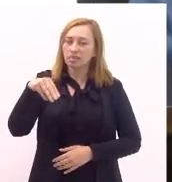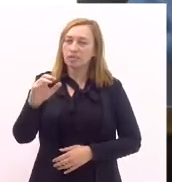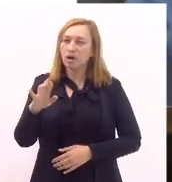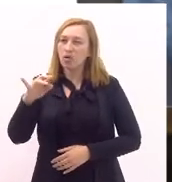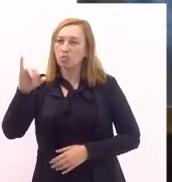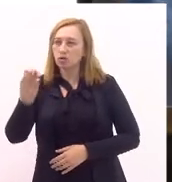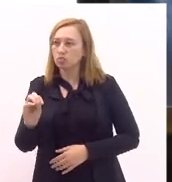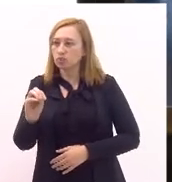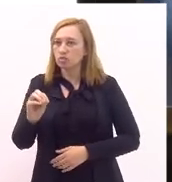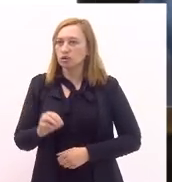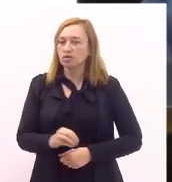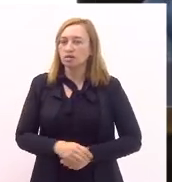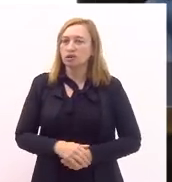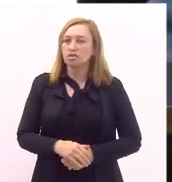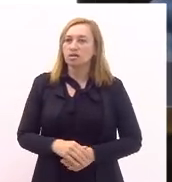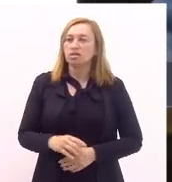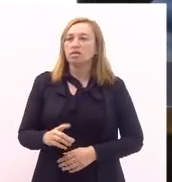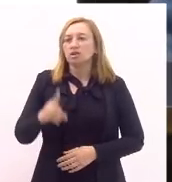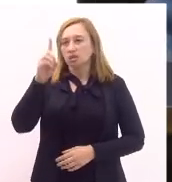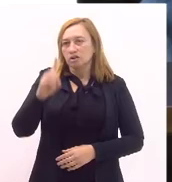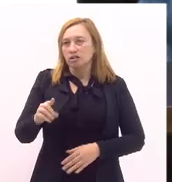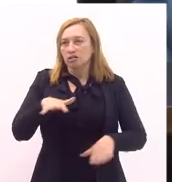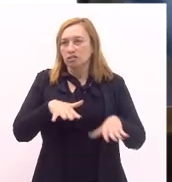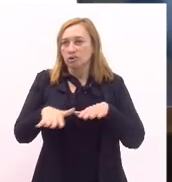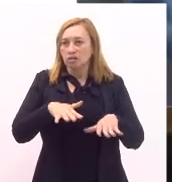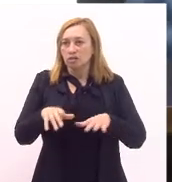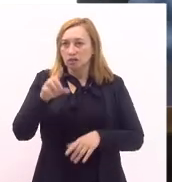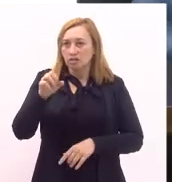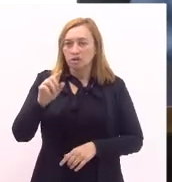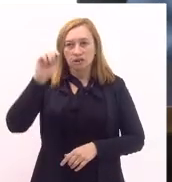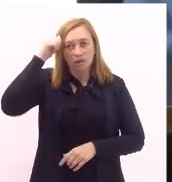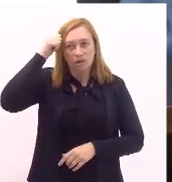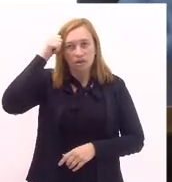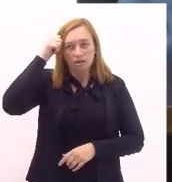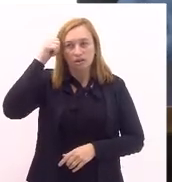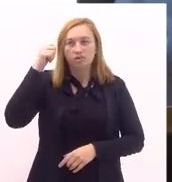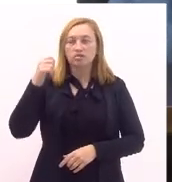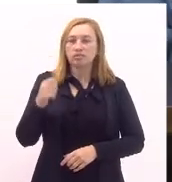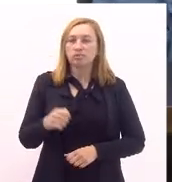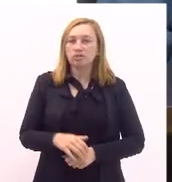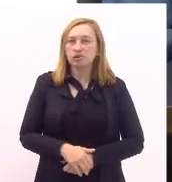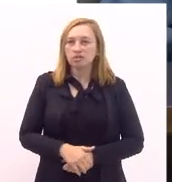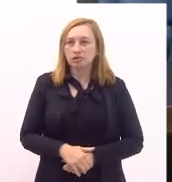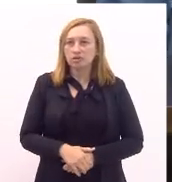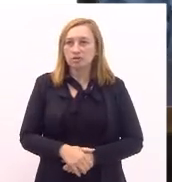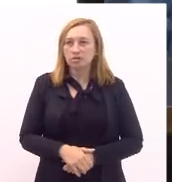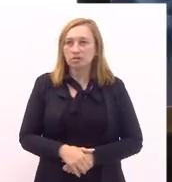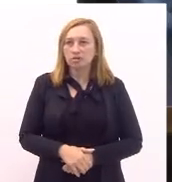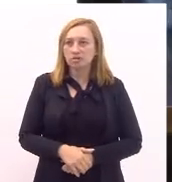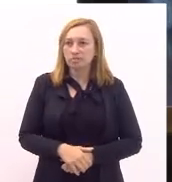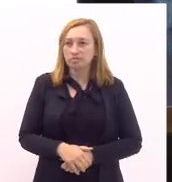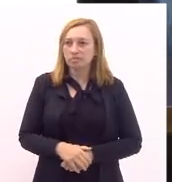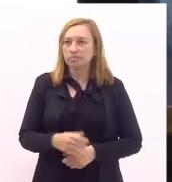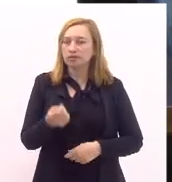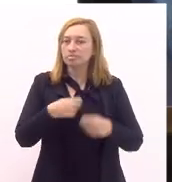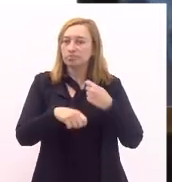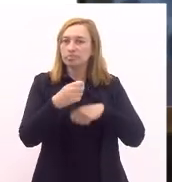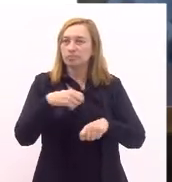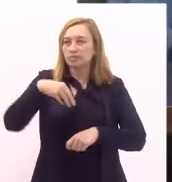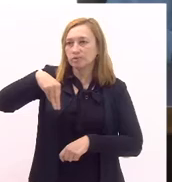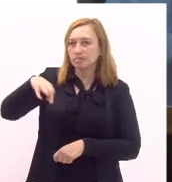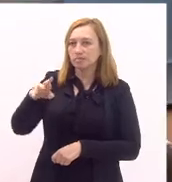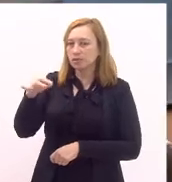passeri diretores do movimento negro unificado de Niterói também o nosso economista Mauro Osório